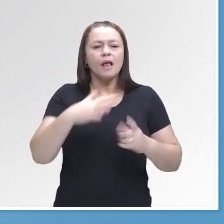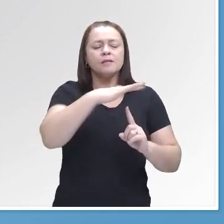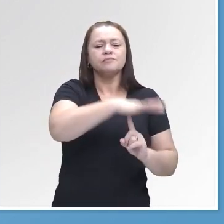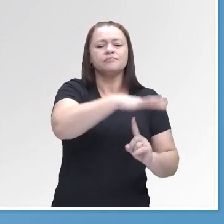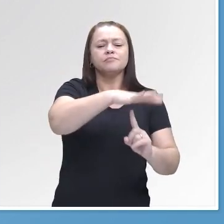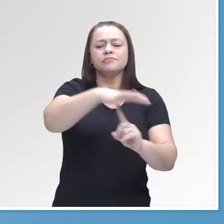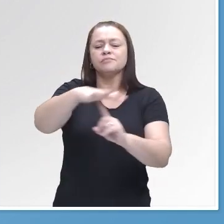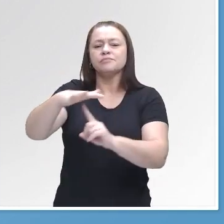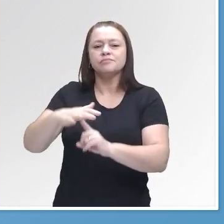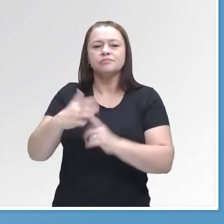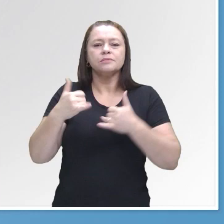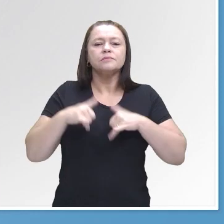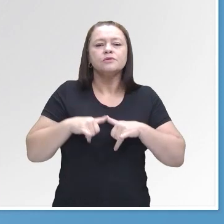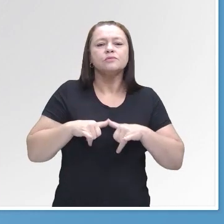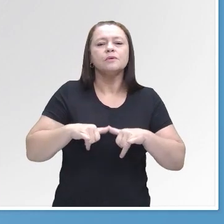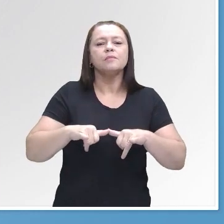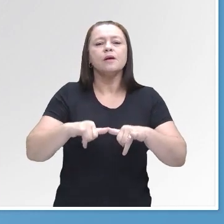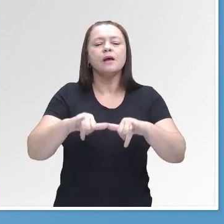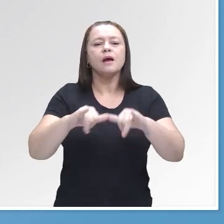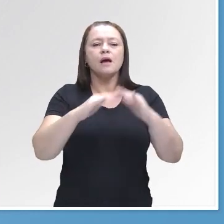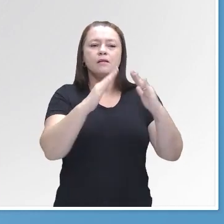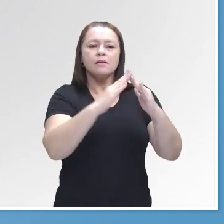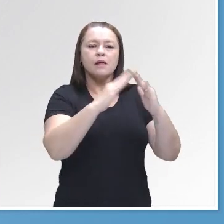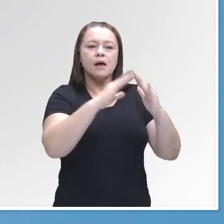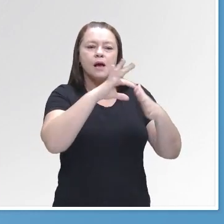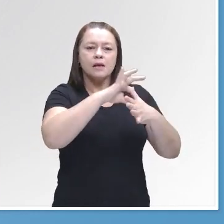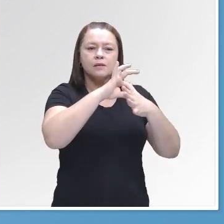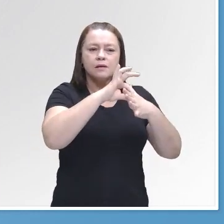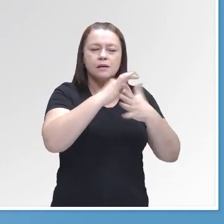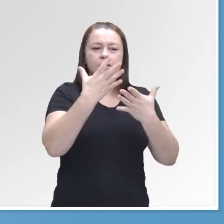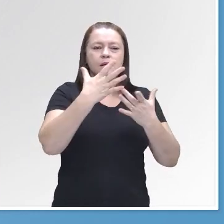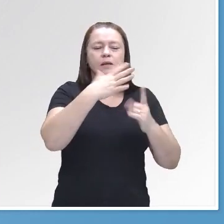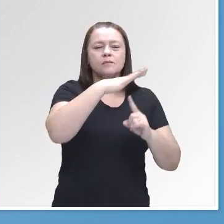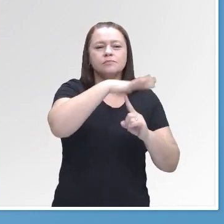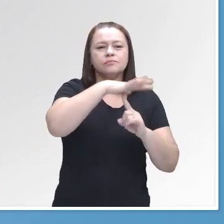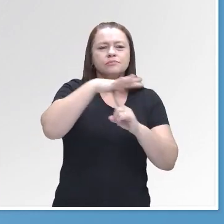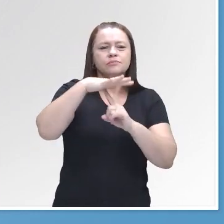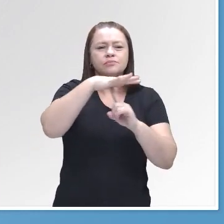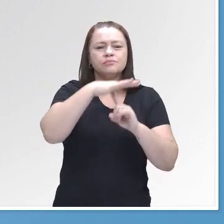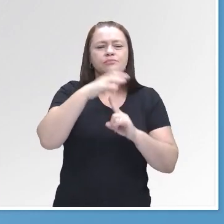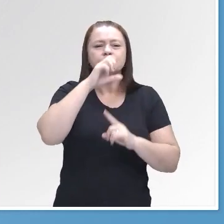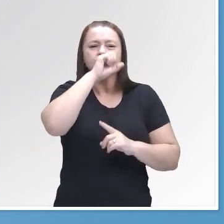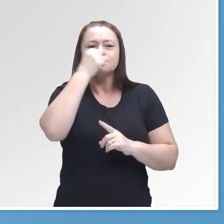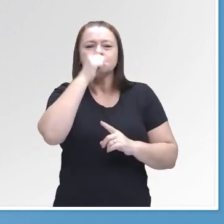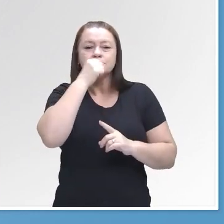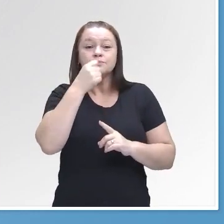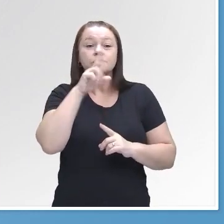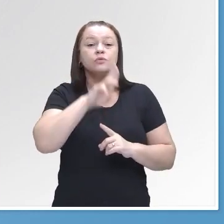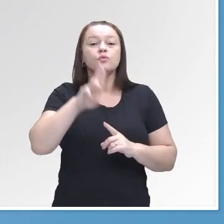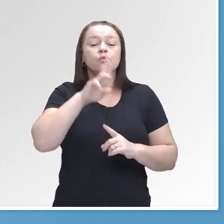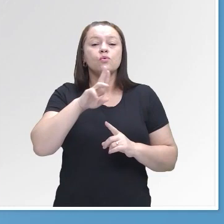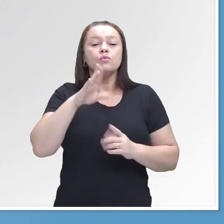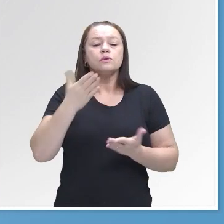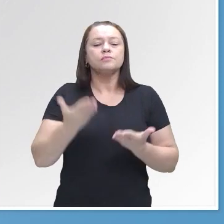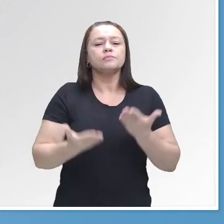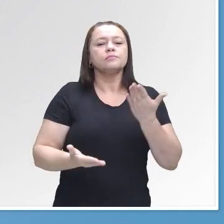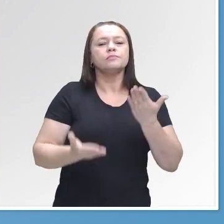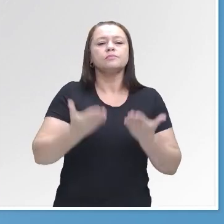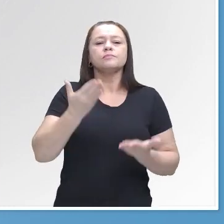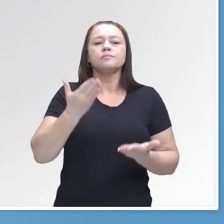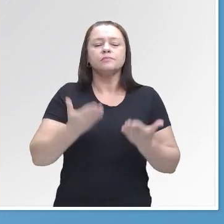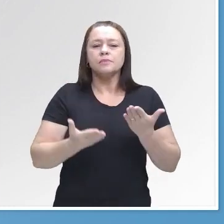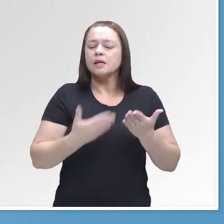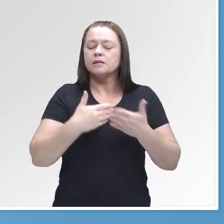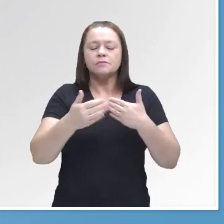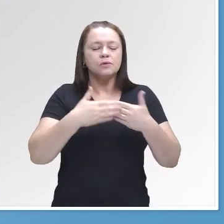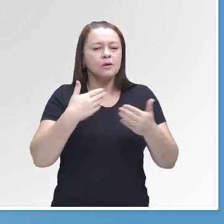os supermercados, os açougues, as padarias, utilizam balanças para pesar o que vamos